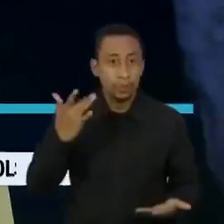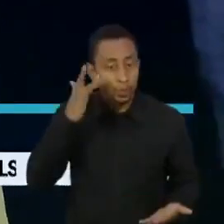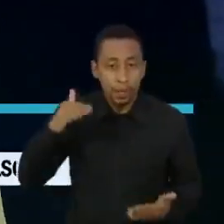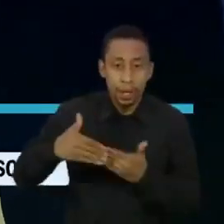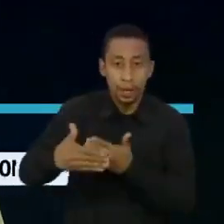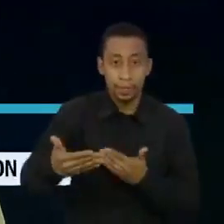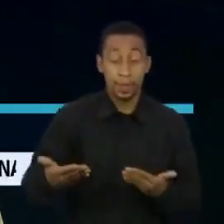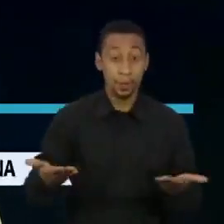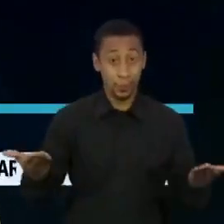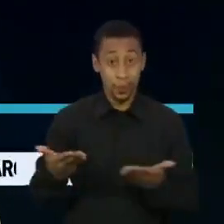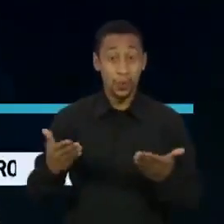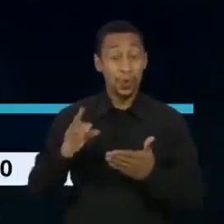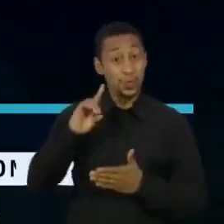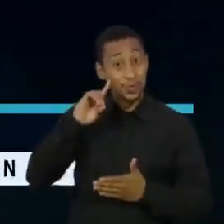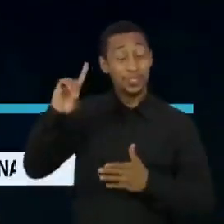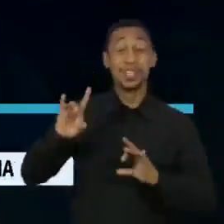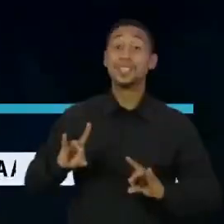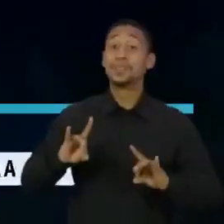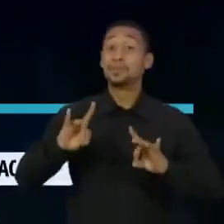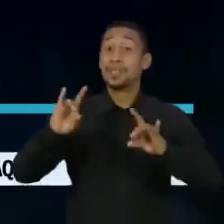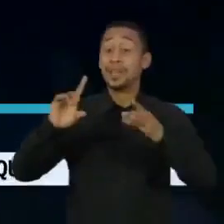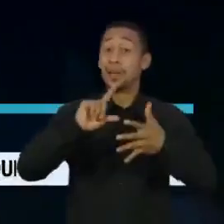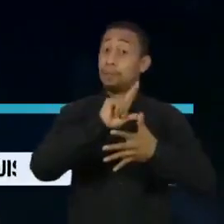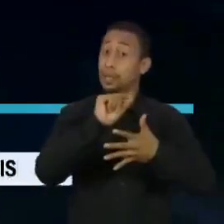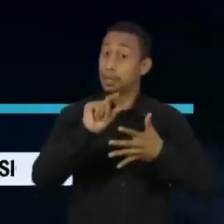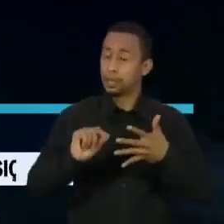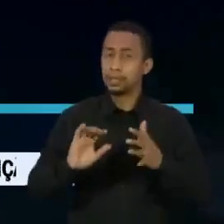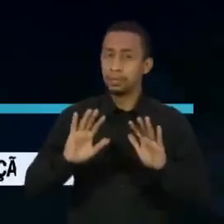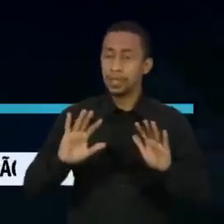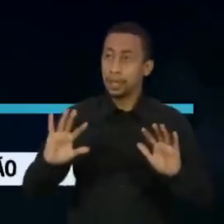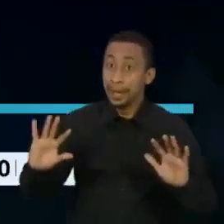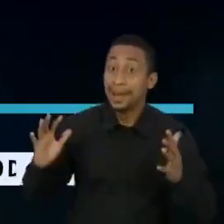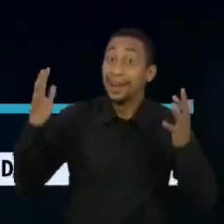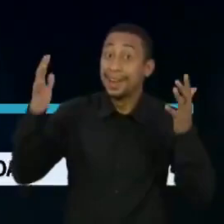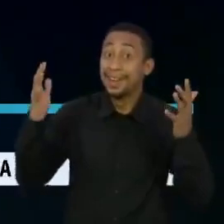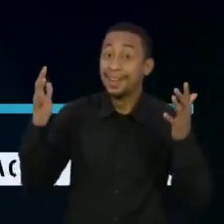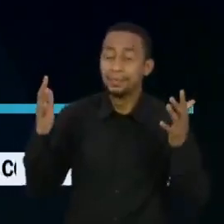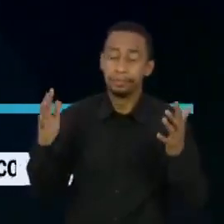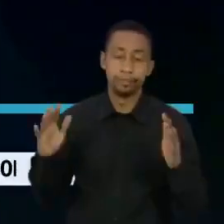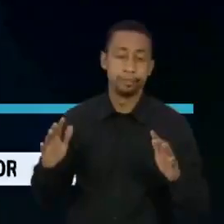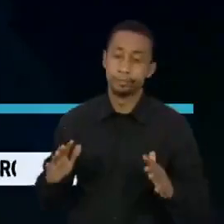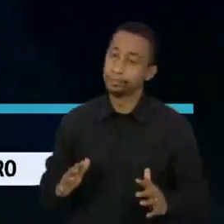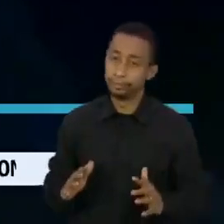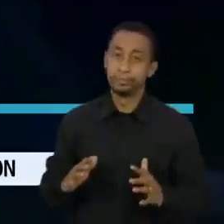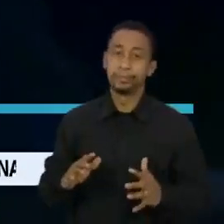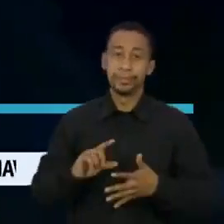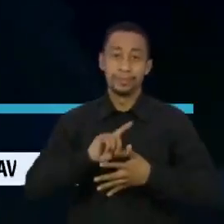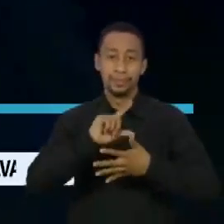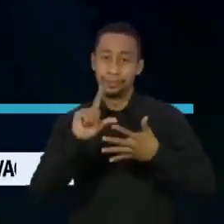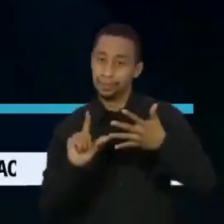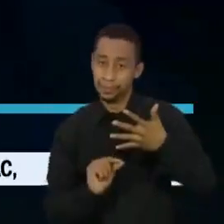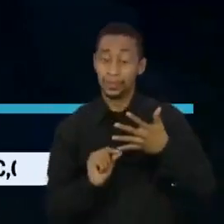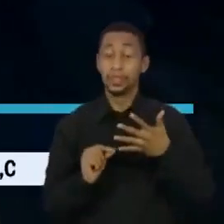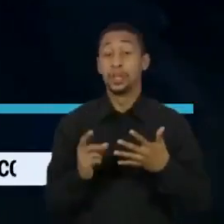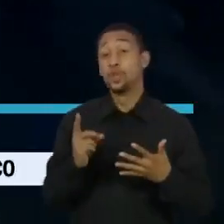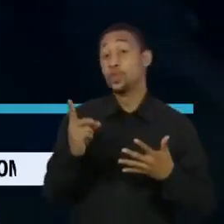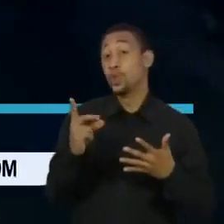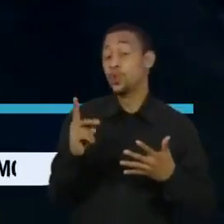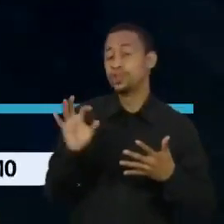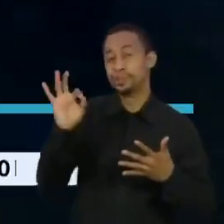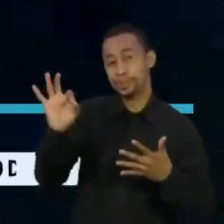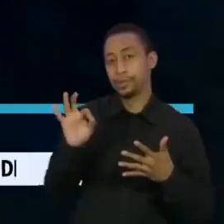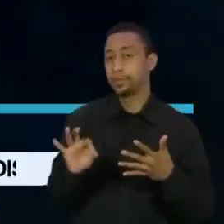Hoje é o dia da Mata Atlântica, mas não temos muito o que comemorar. Afinal, restam apenas 12% da cobertura original.